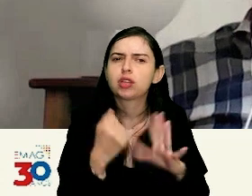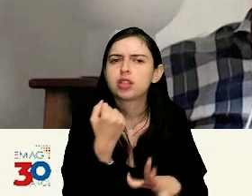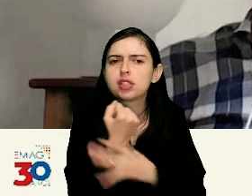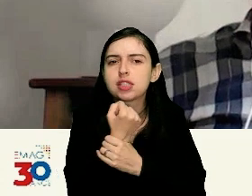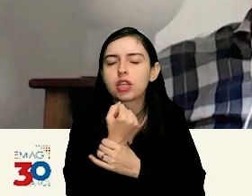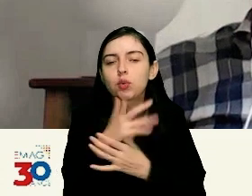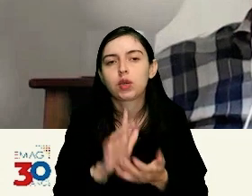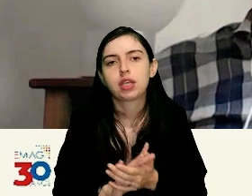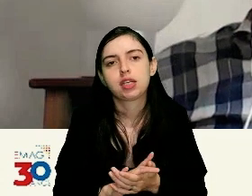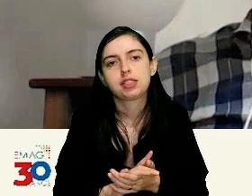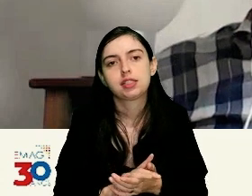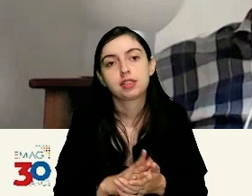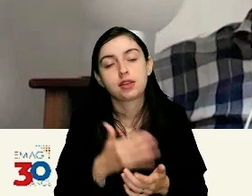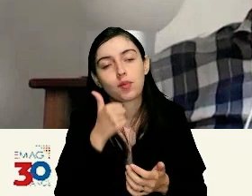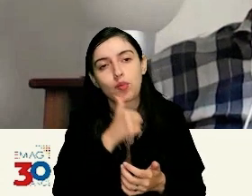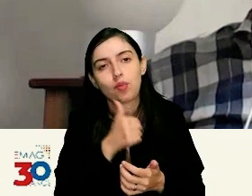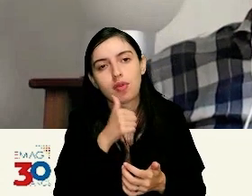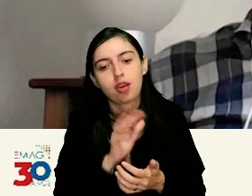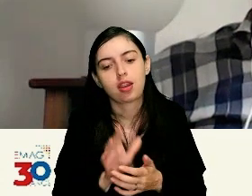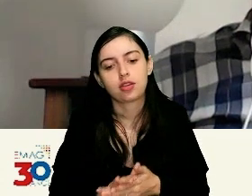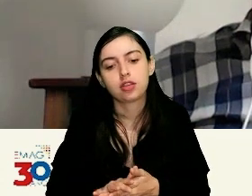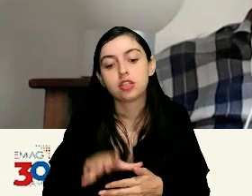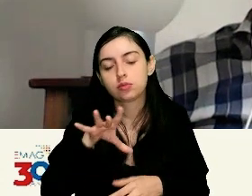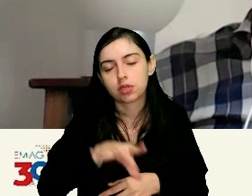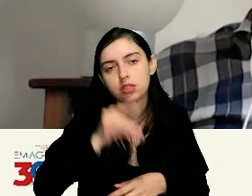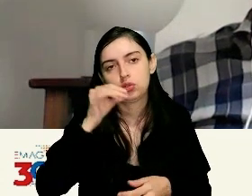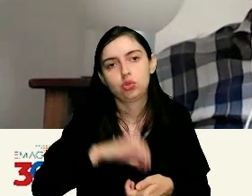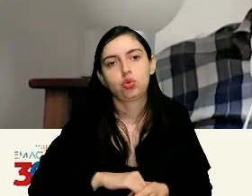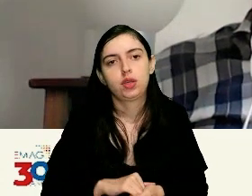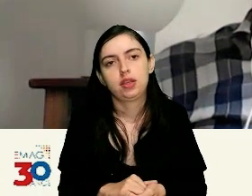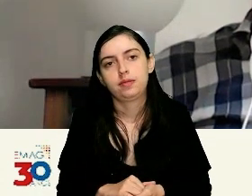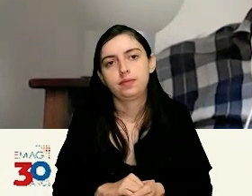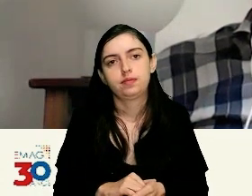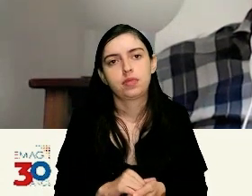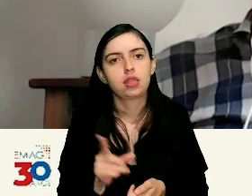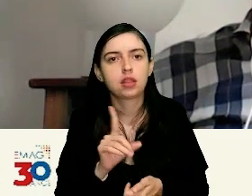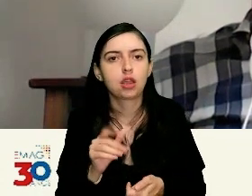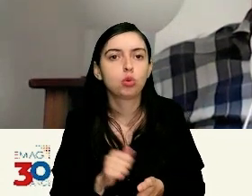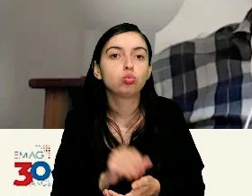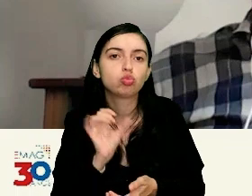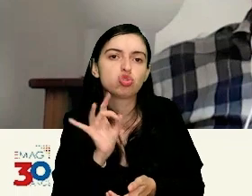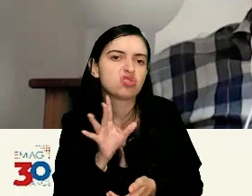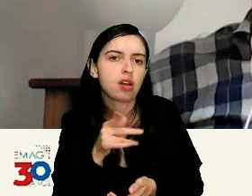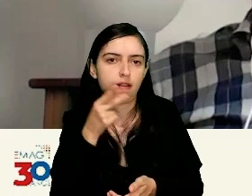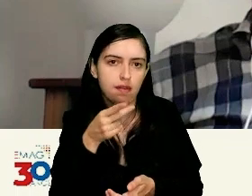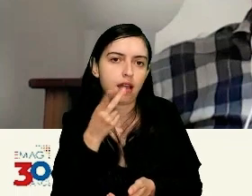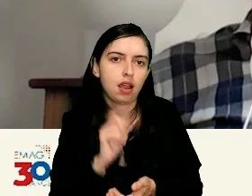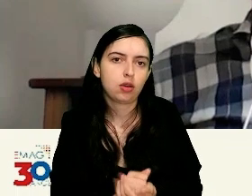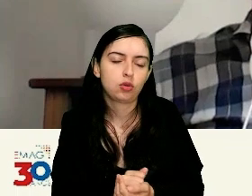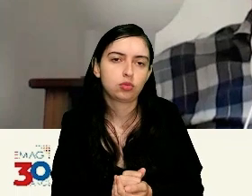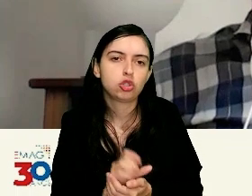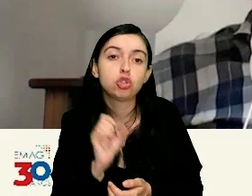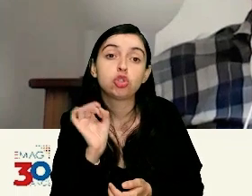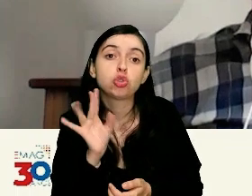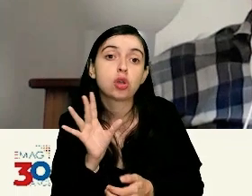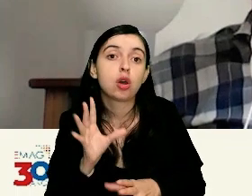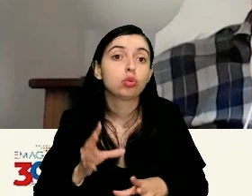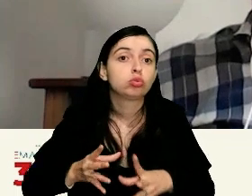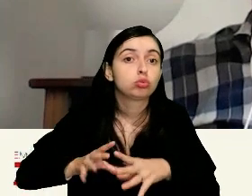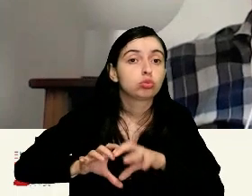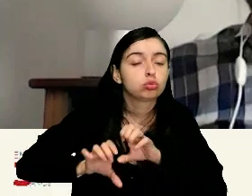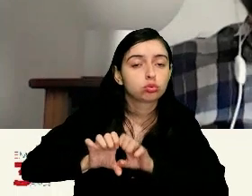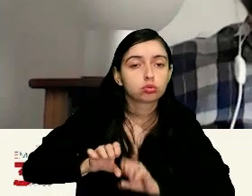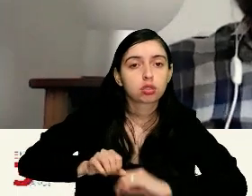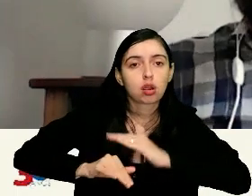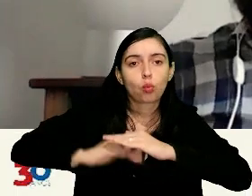ela tomar as suas escolhas. E não o que eu estou dizendo, mas sim o que nós construímos. Porque se eu sou uma pessoa